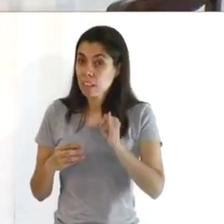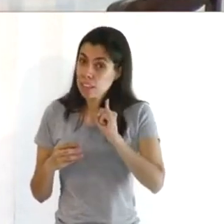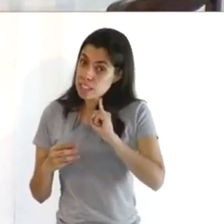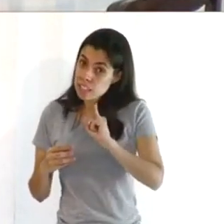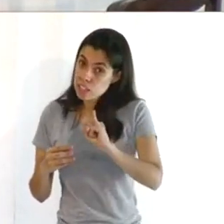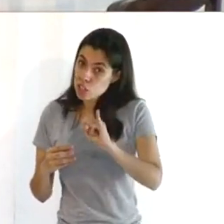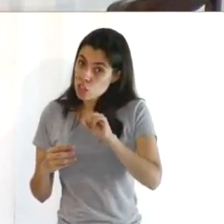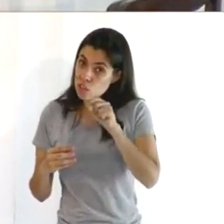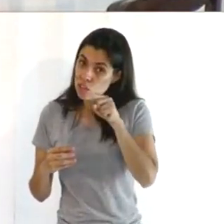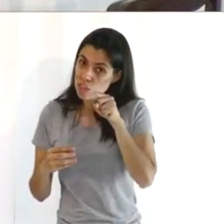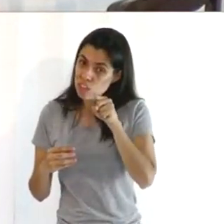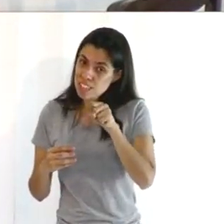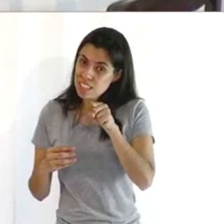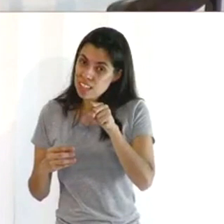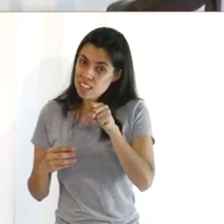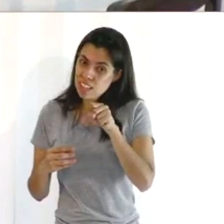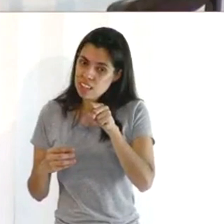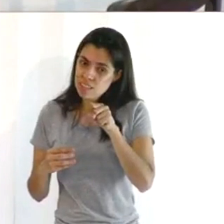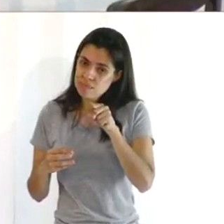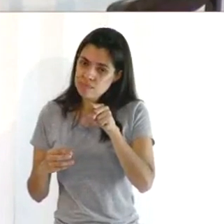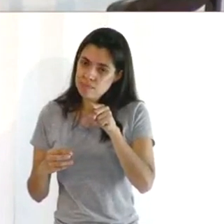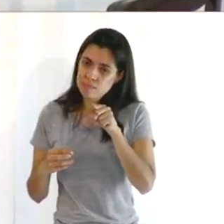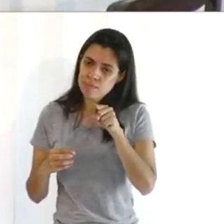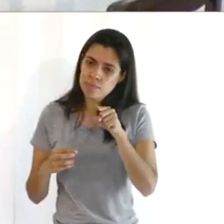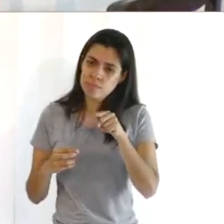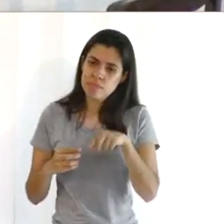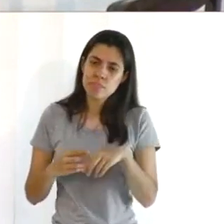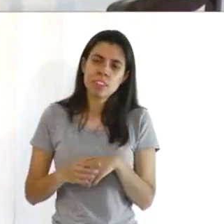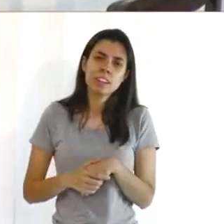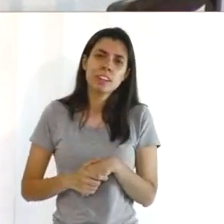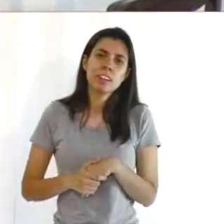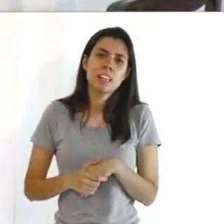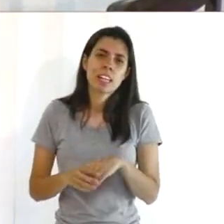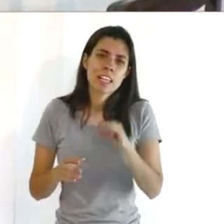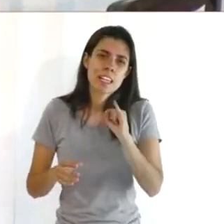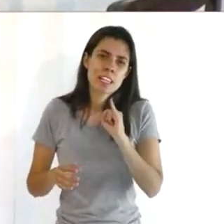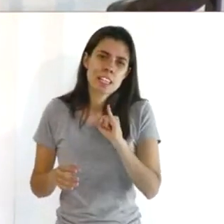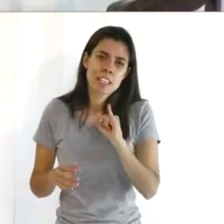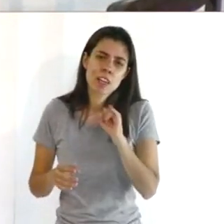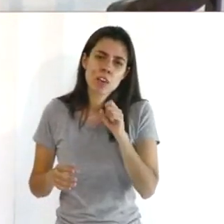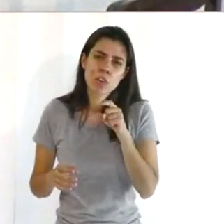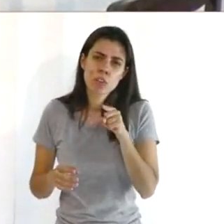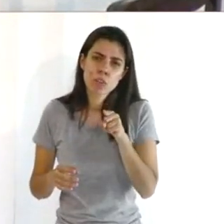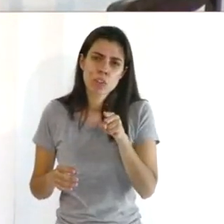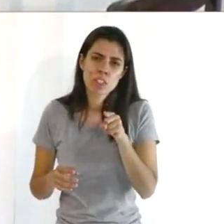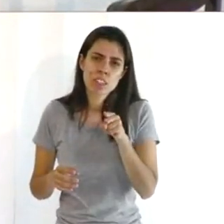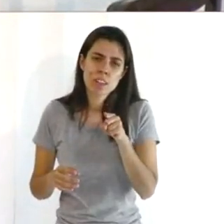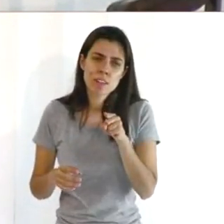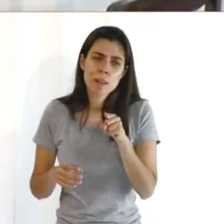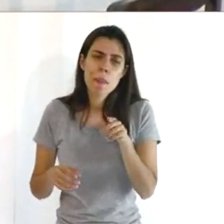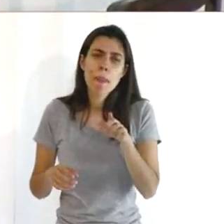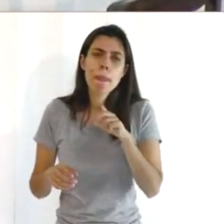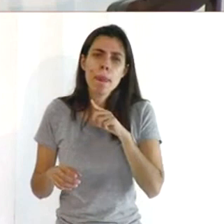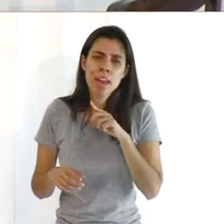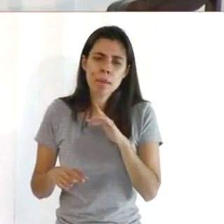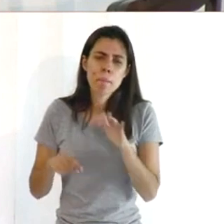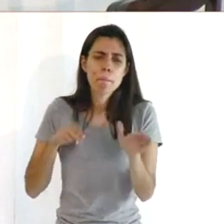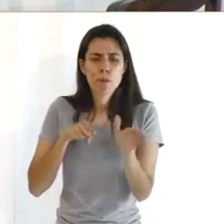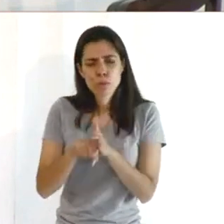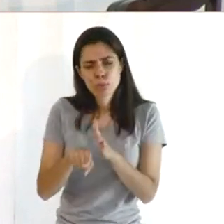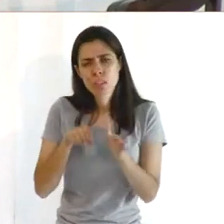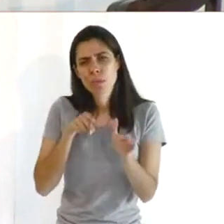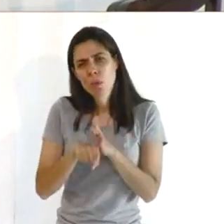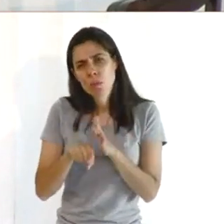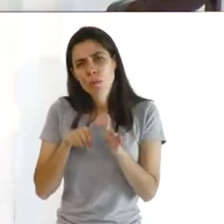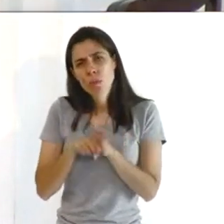é assistido todos os dias, a todo instante, pela graça do Senhor e pela misericórdia do nosso Deus, que se renova a